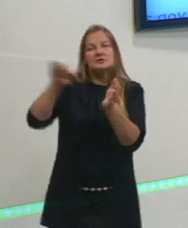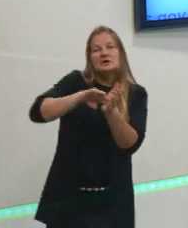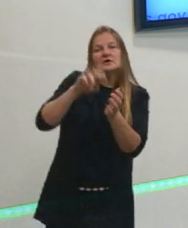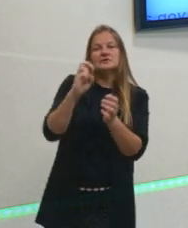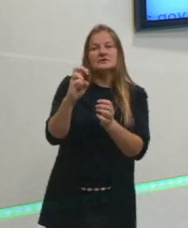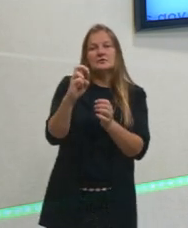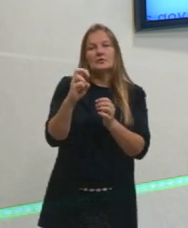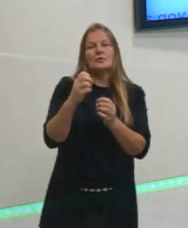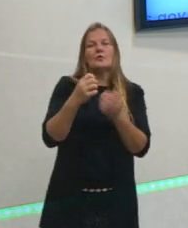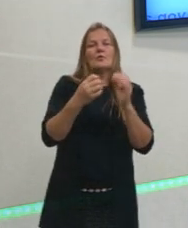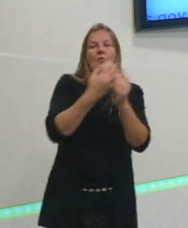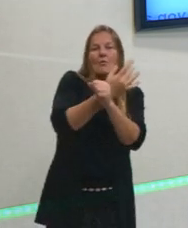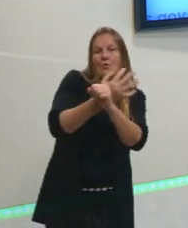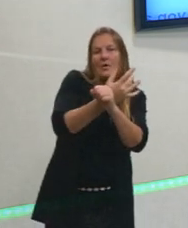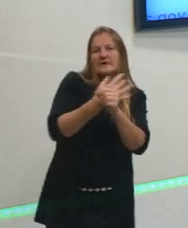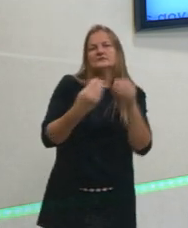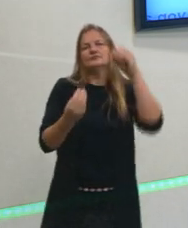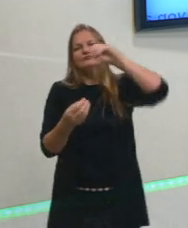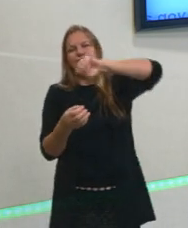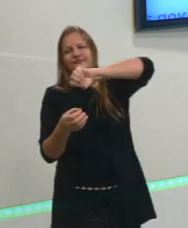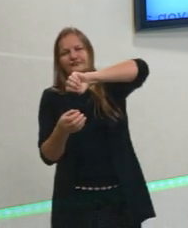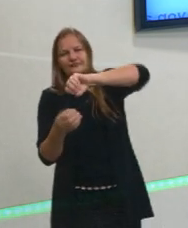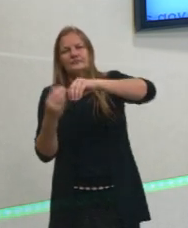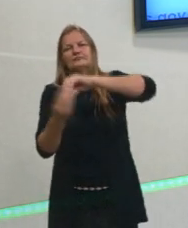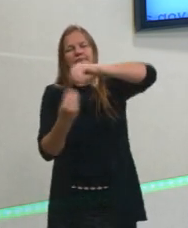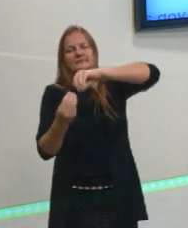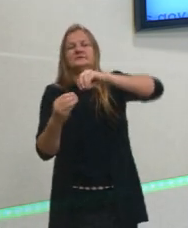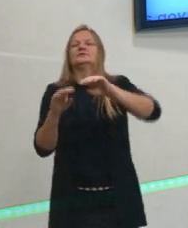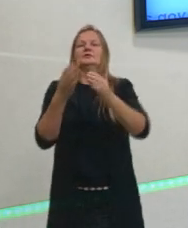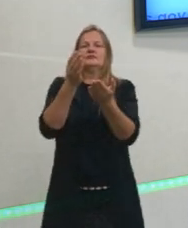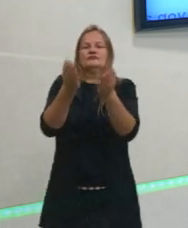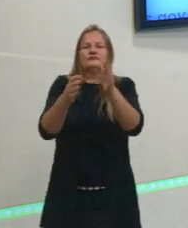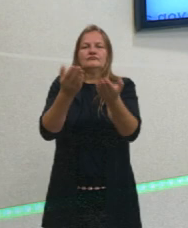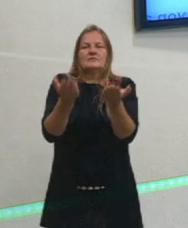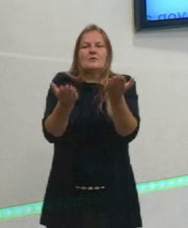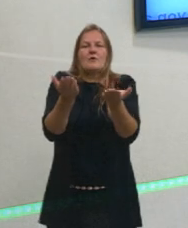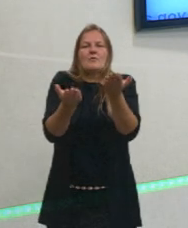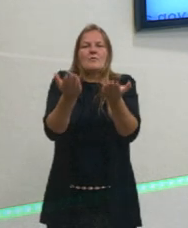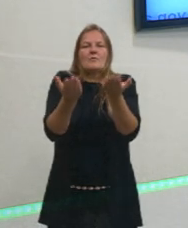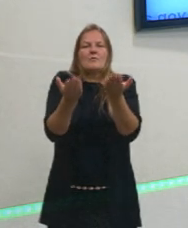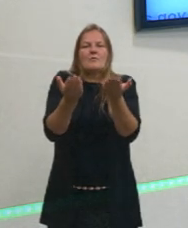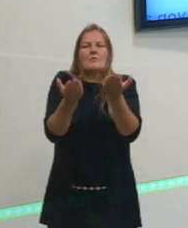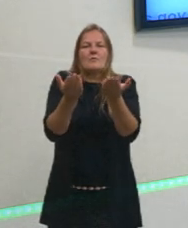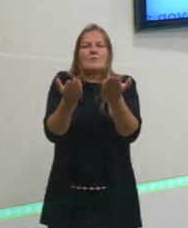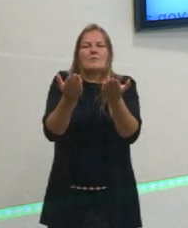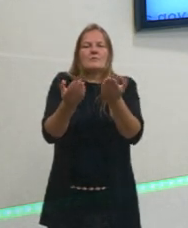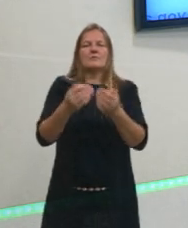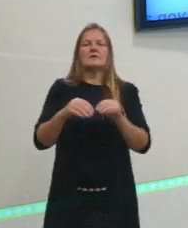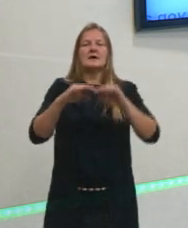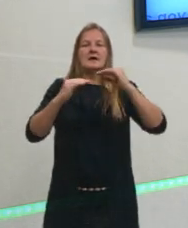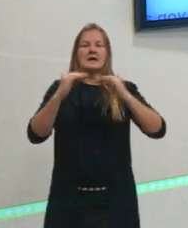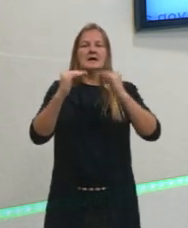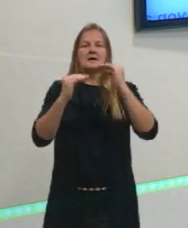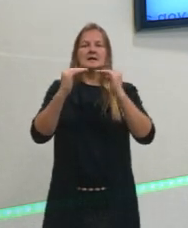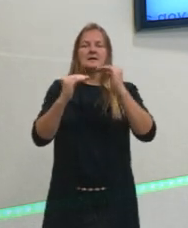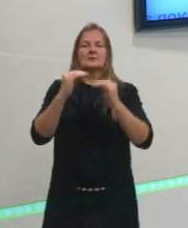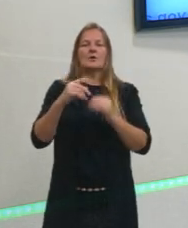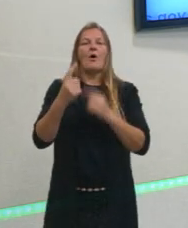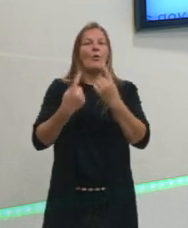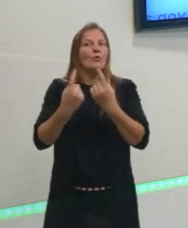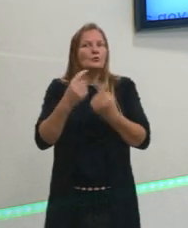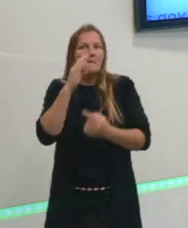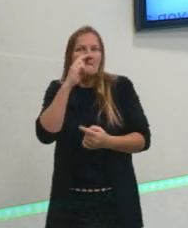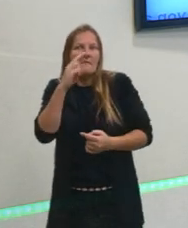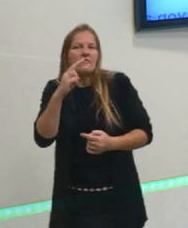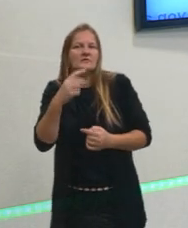eu vou utilizar um ácido para as identificar esse meu meio um ele neutraliza o outro alguns com mais força